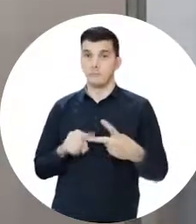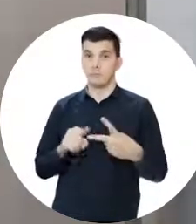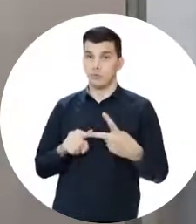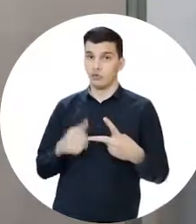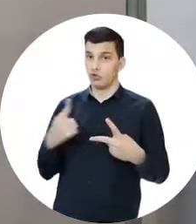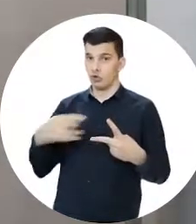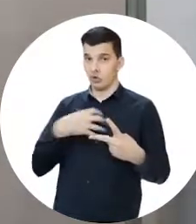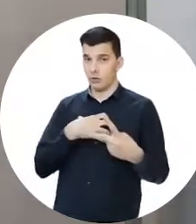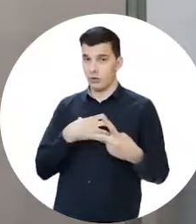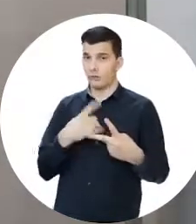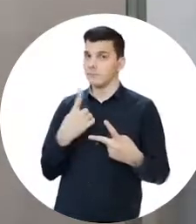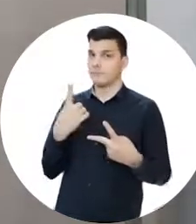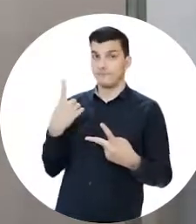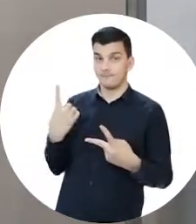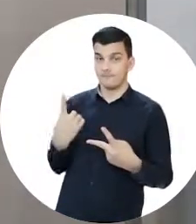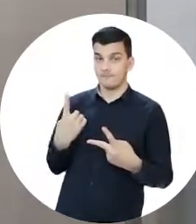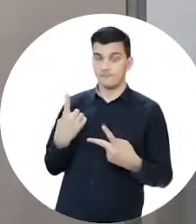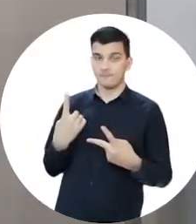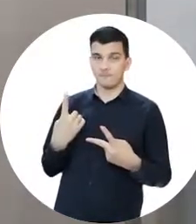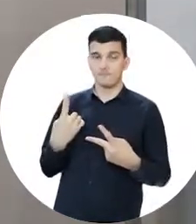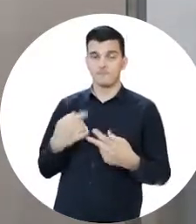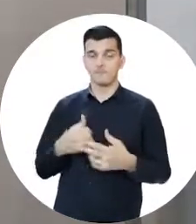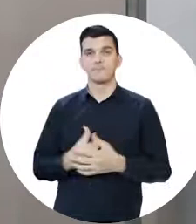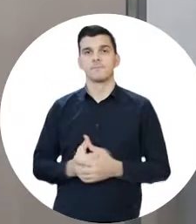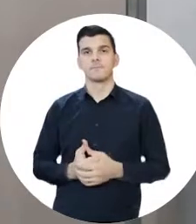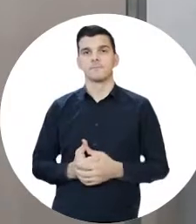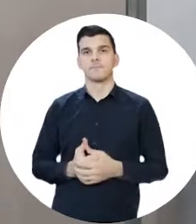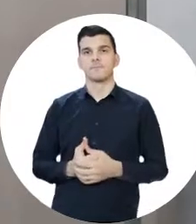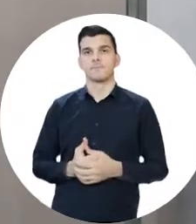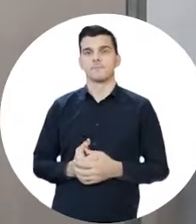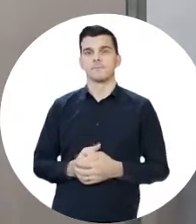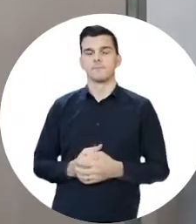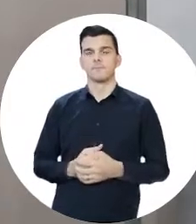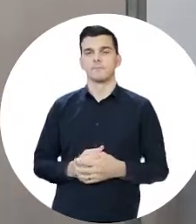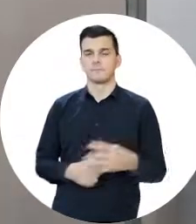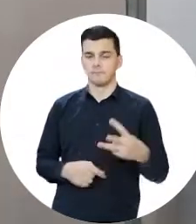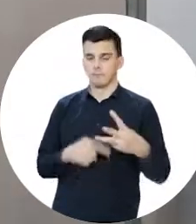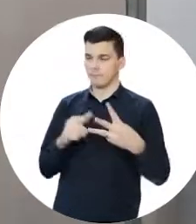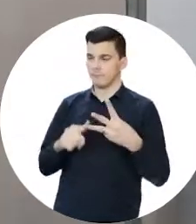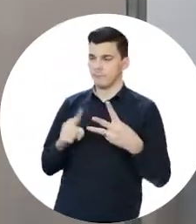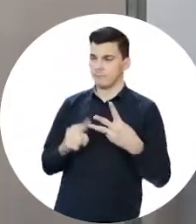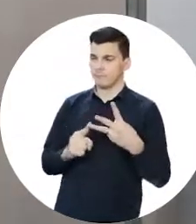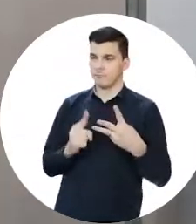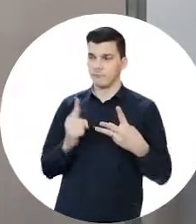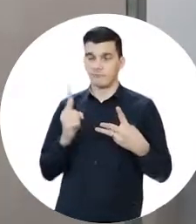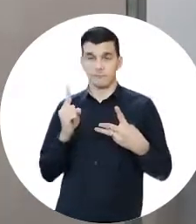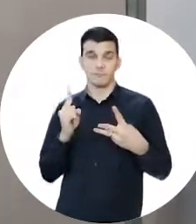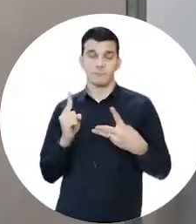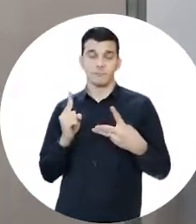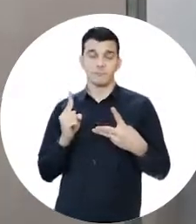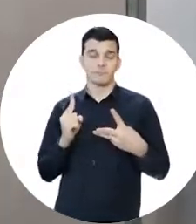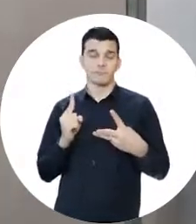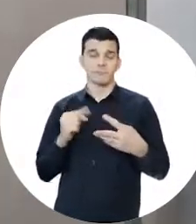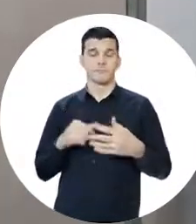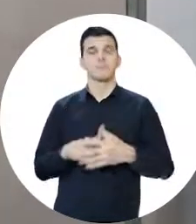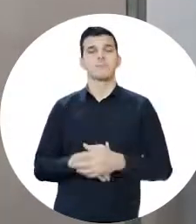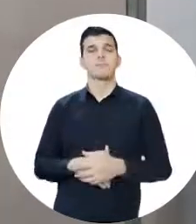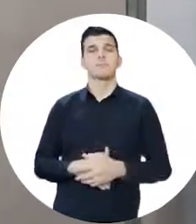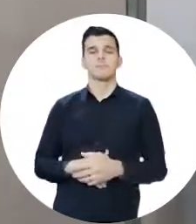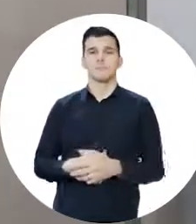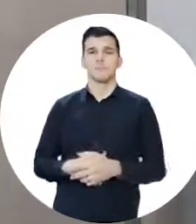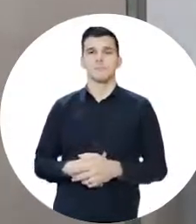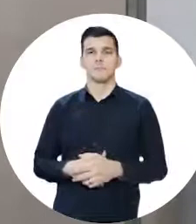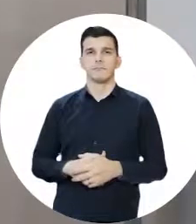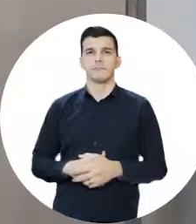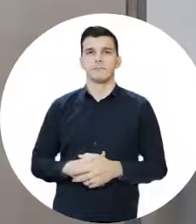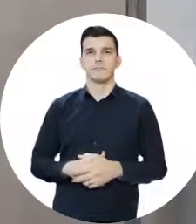Massa de solvente por volume de solvente. Massa de solução por volume